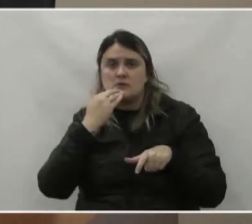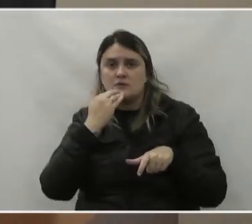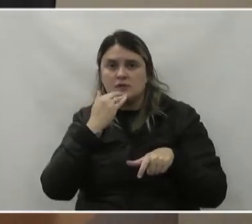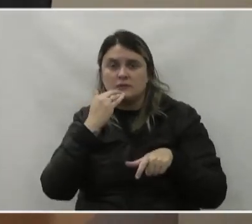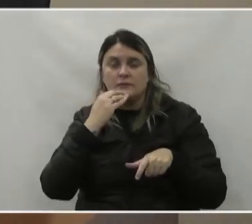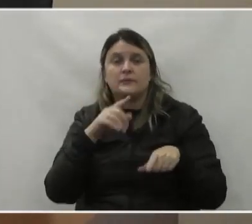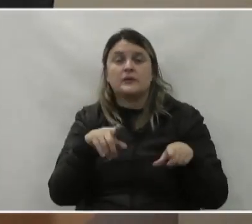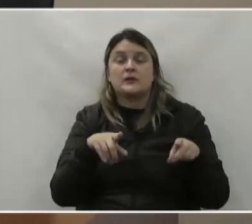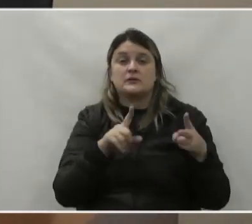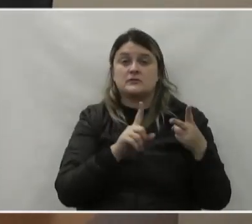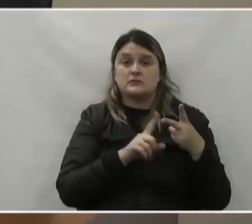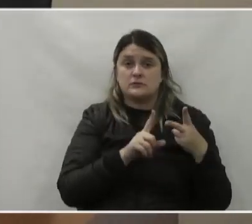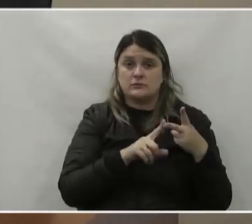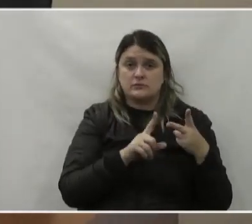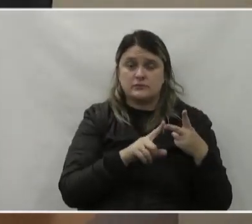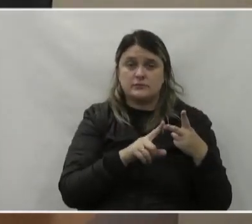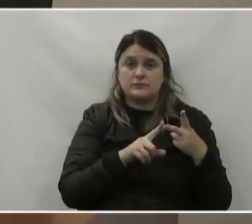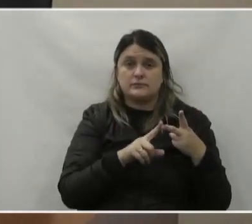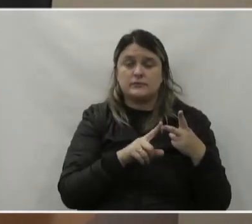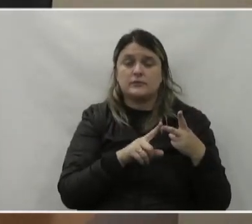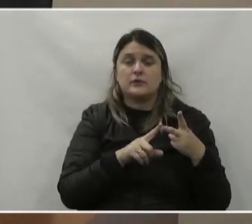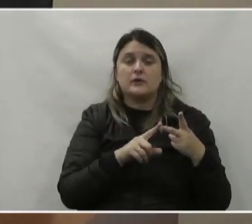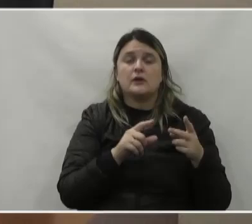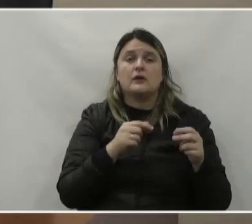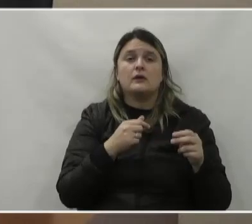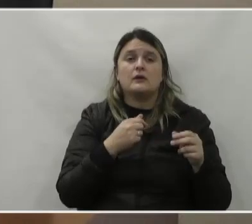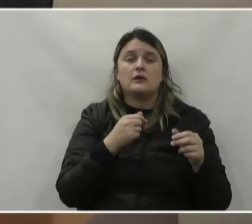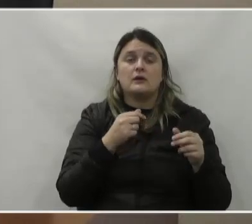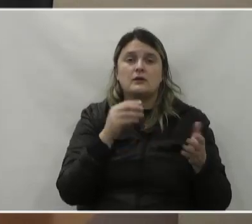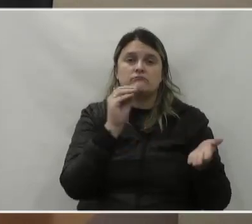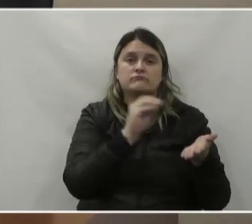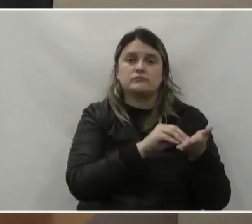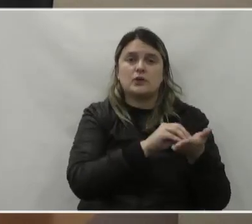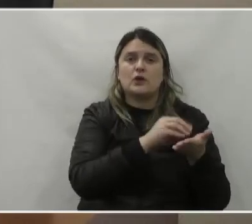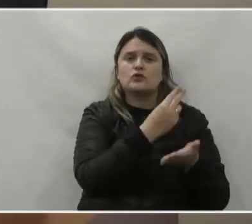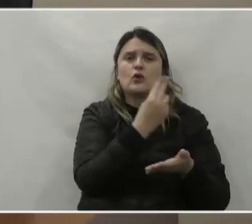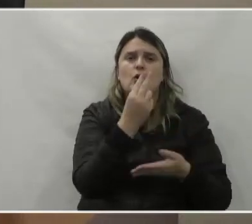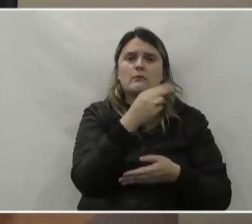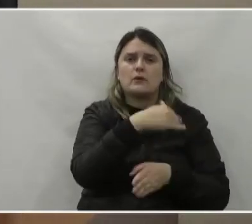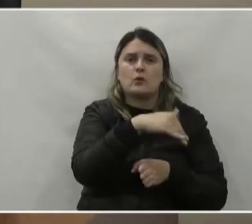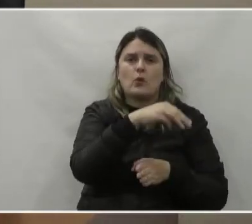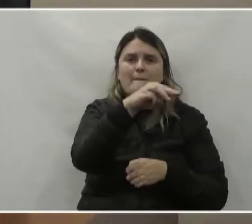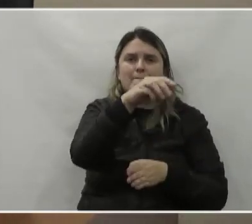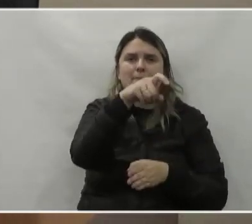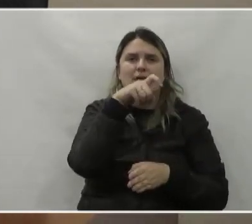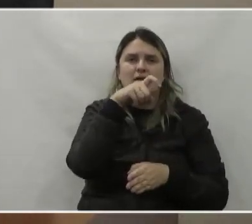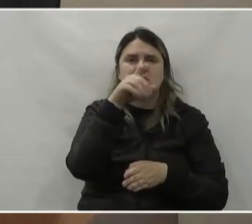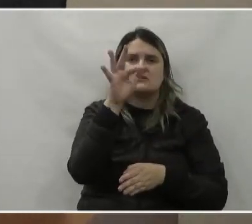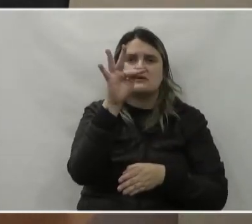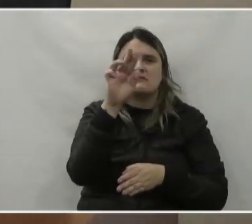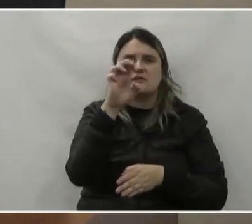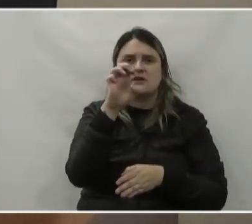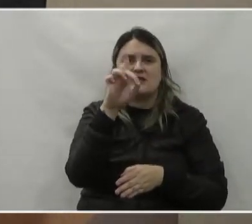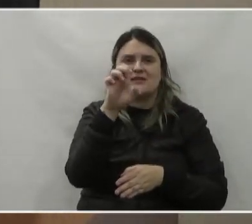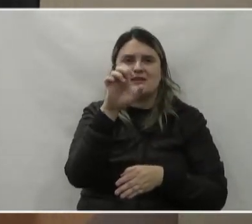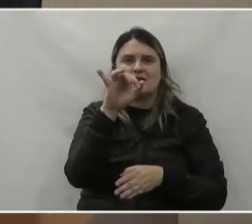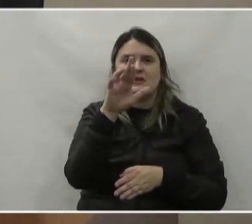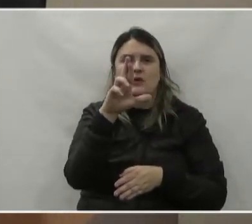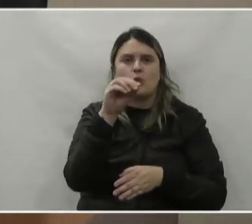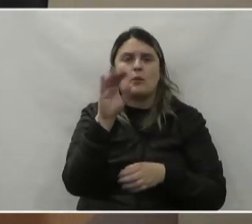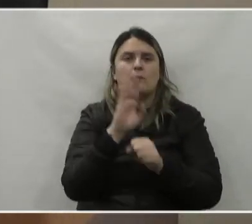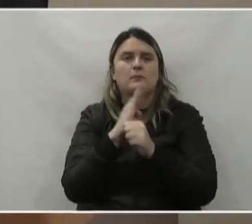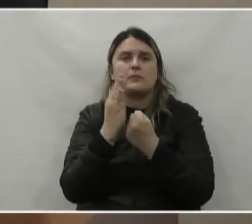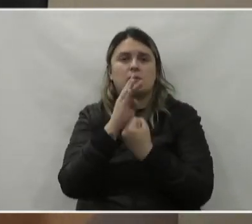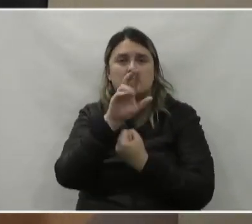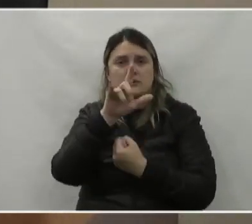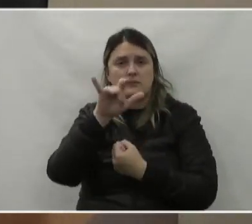Também, eu coloquei aqui a Rua Max Frederico, que fica no bairro Limeira,